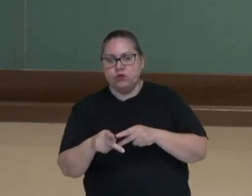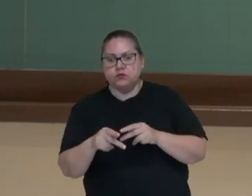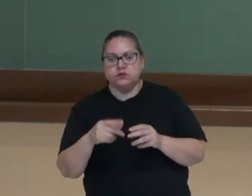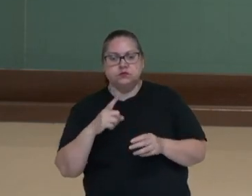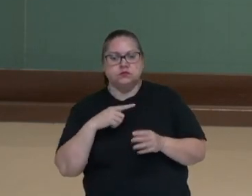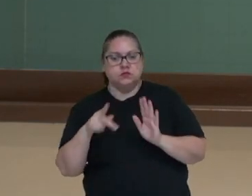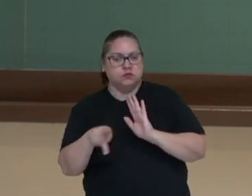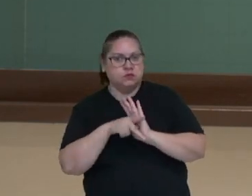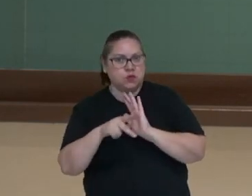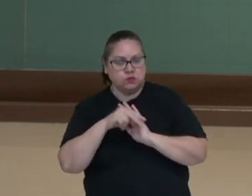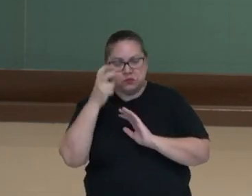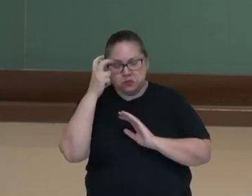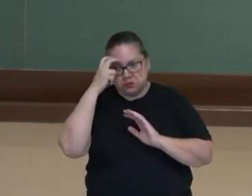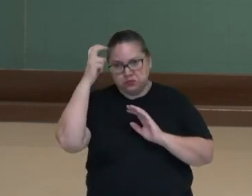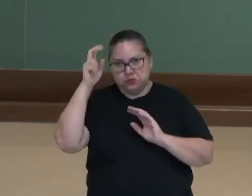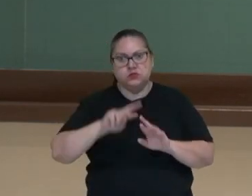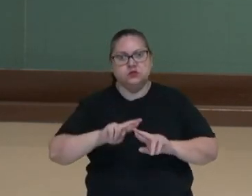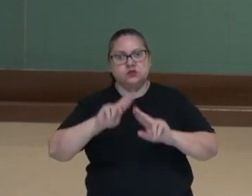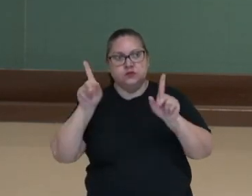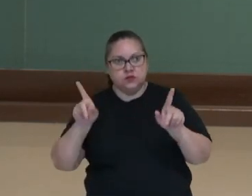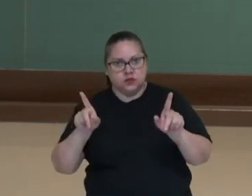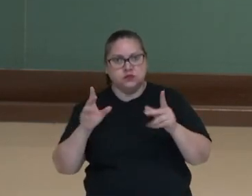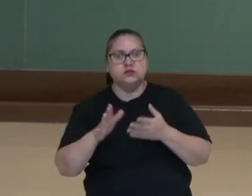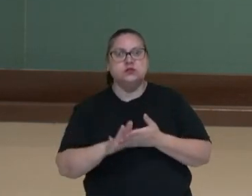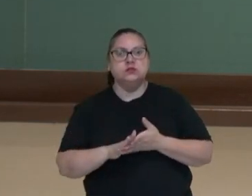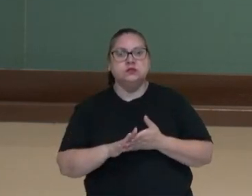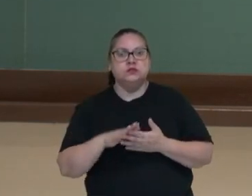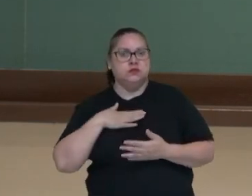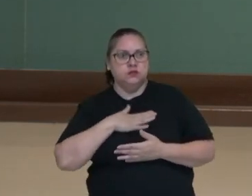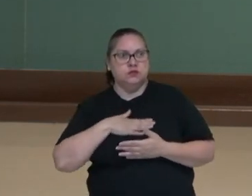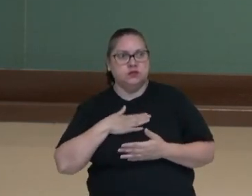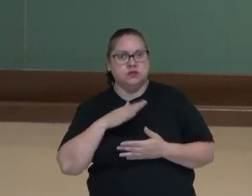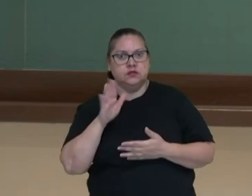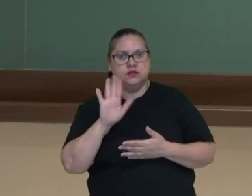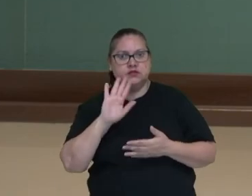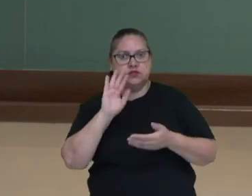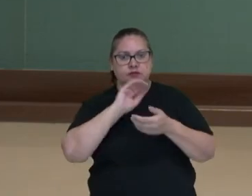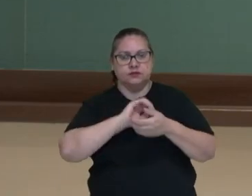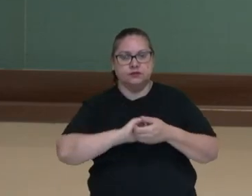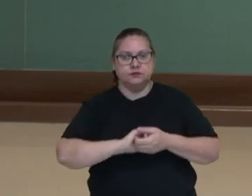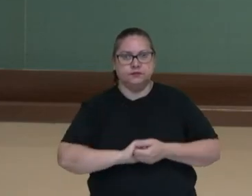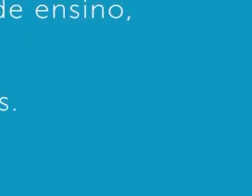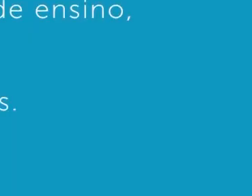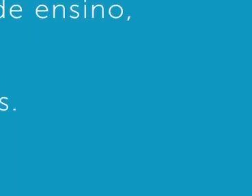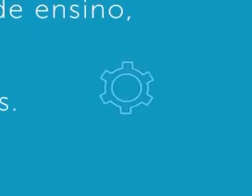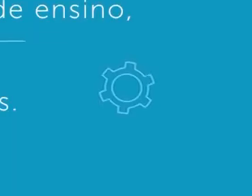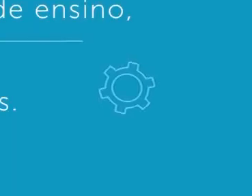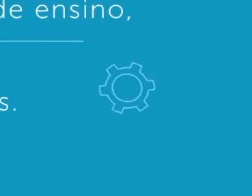etnias, com suas culturas diferentes inclusive. Espero que tenham gostado. Até breve!